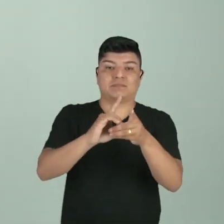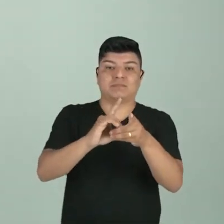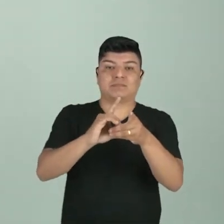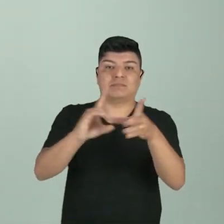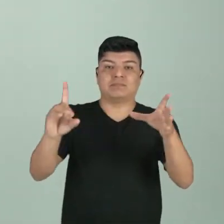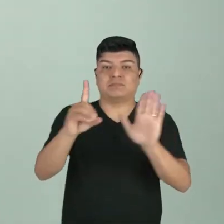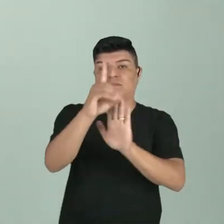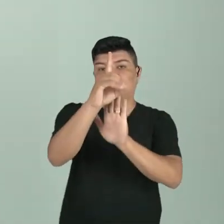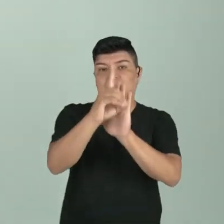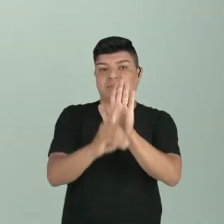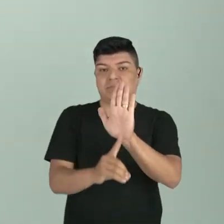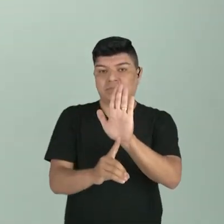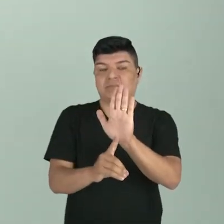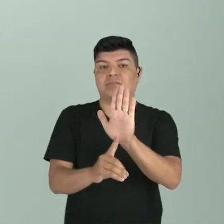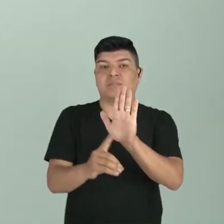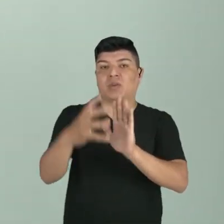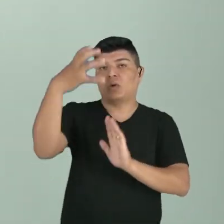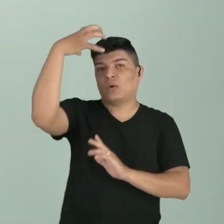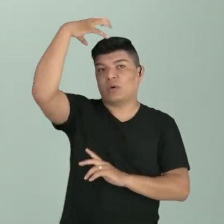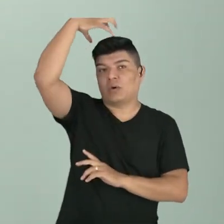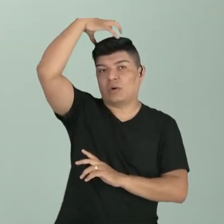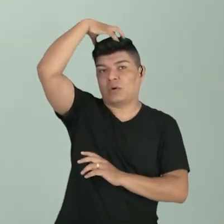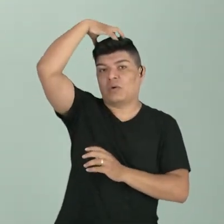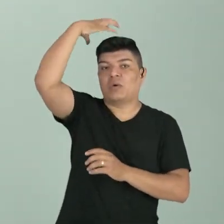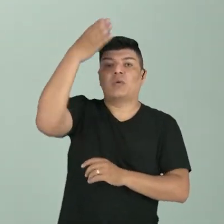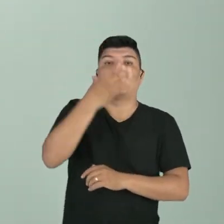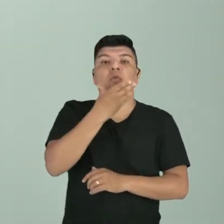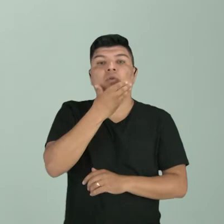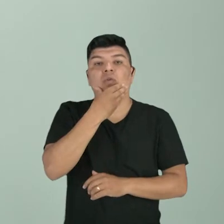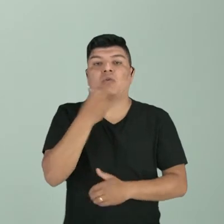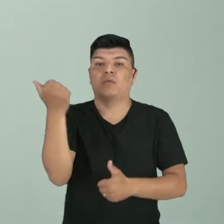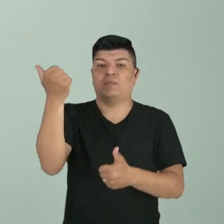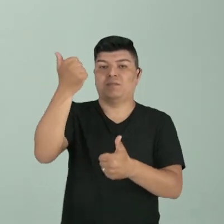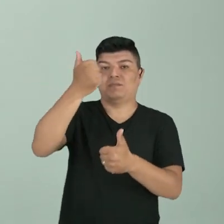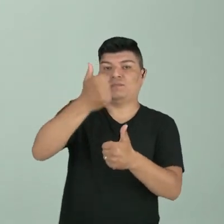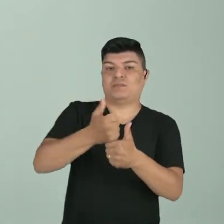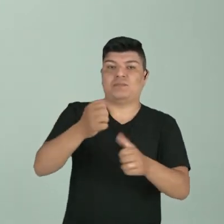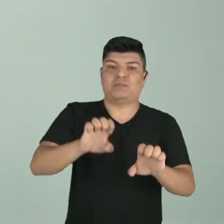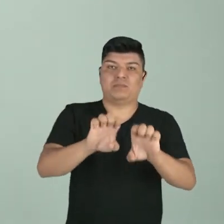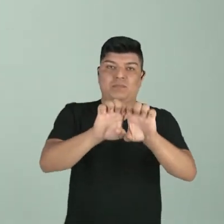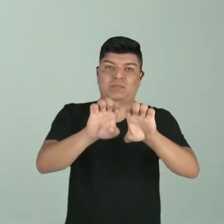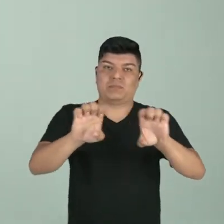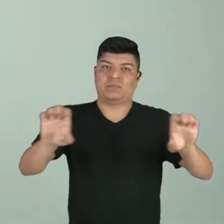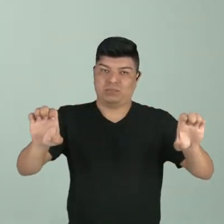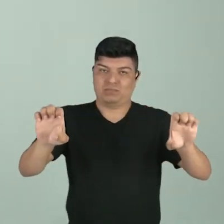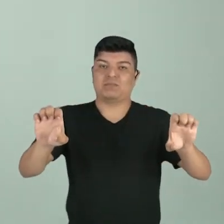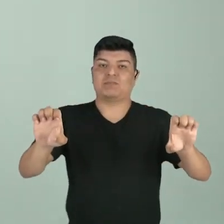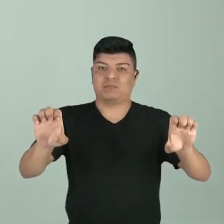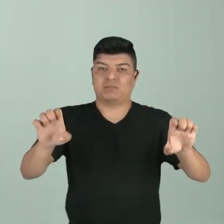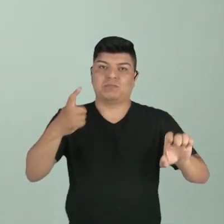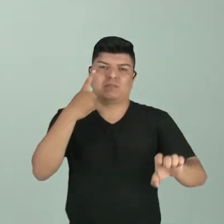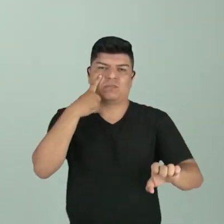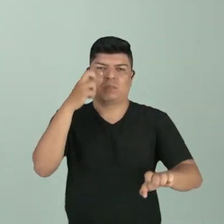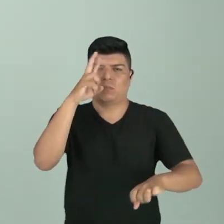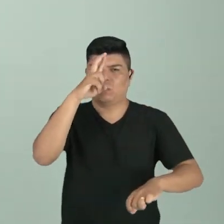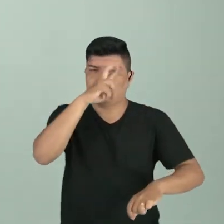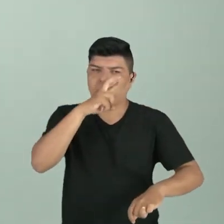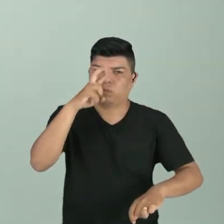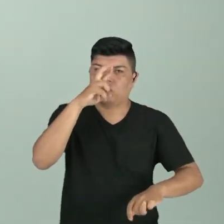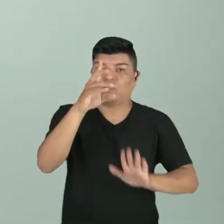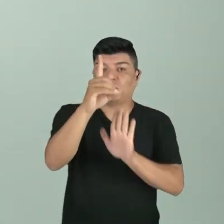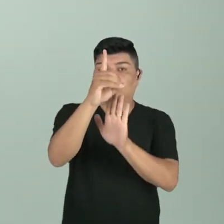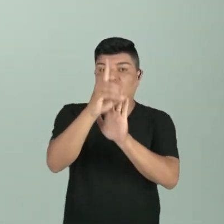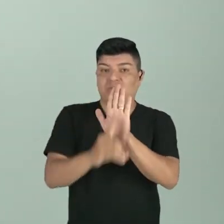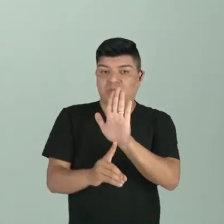direito. O rei foi substituído por uma estrutura de poder em que foi conferido